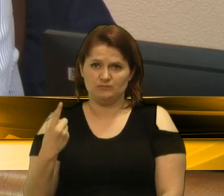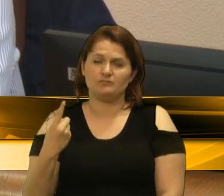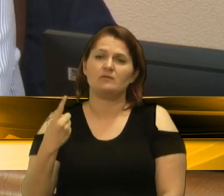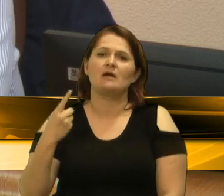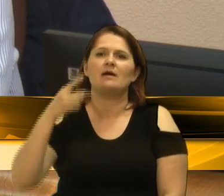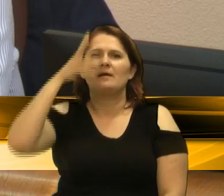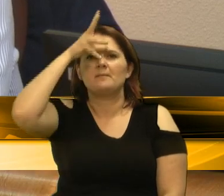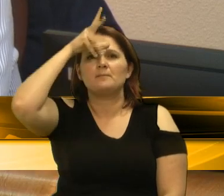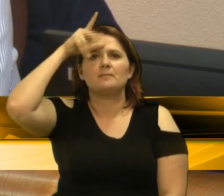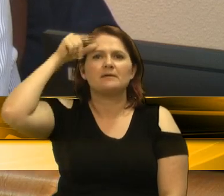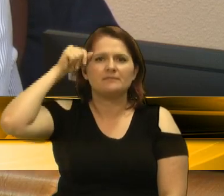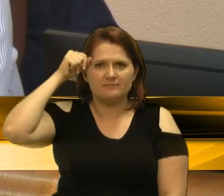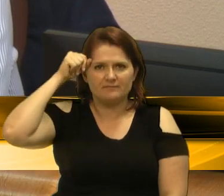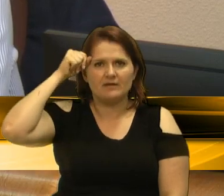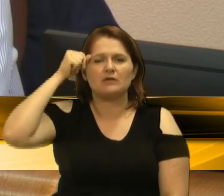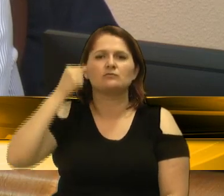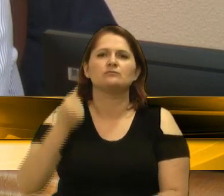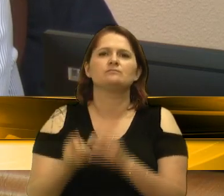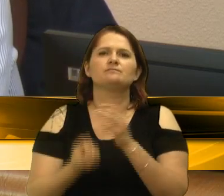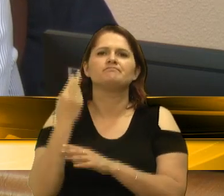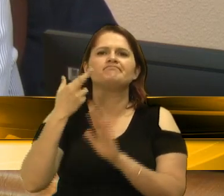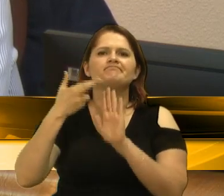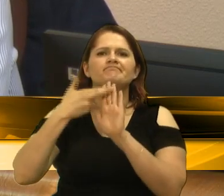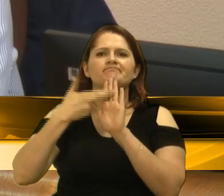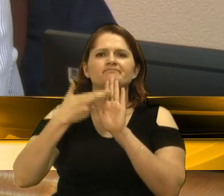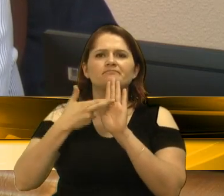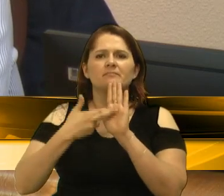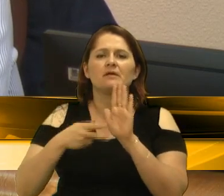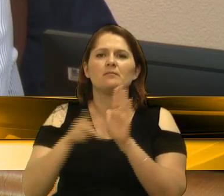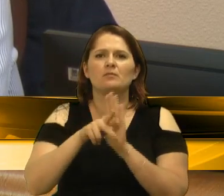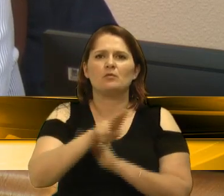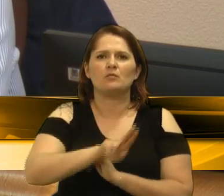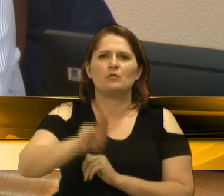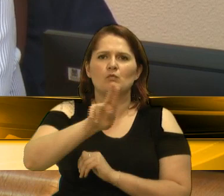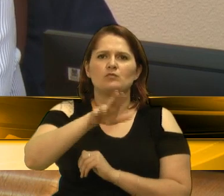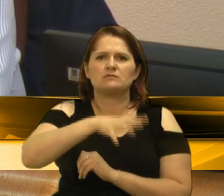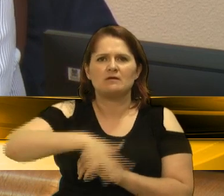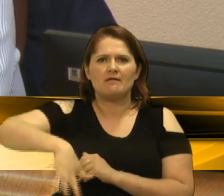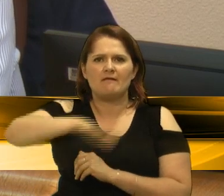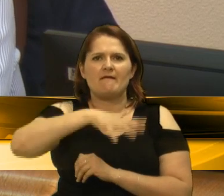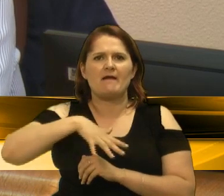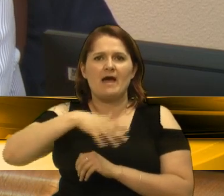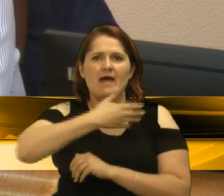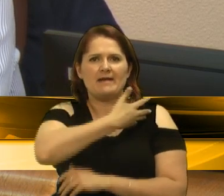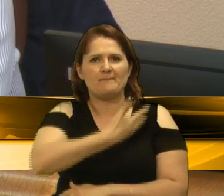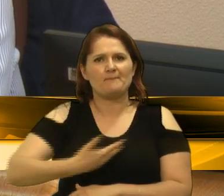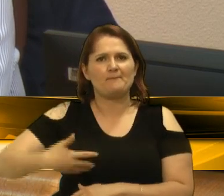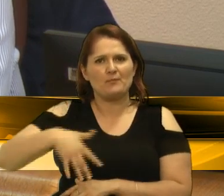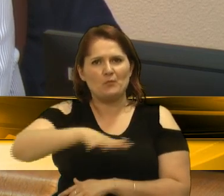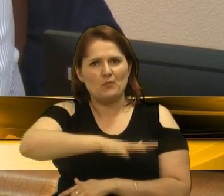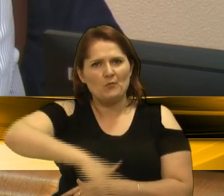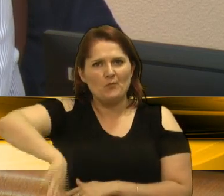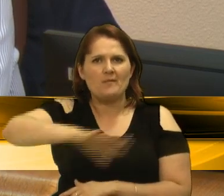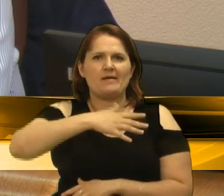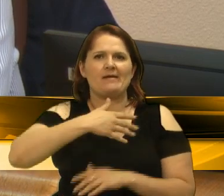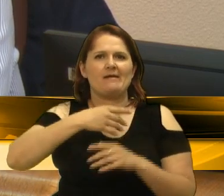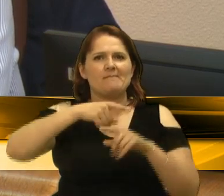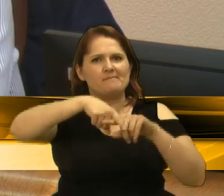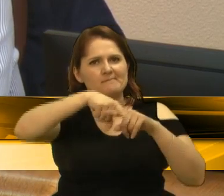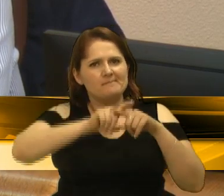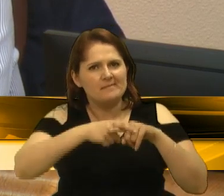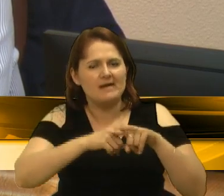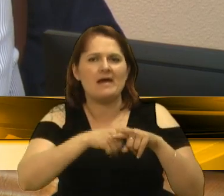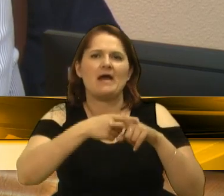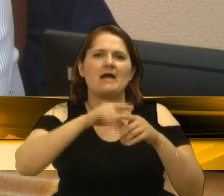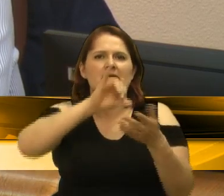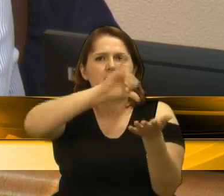em seu poder regulamentar a medida em que exige autorização para o uso de área pública correspondente a praças, parques e similares para a realização